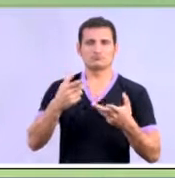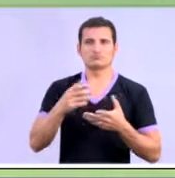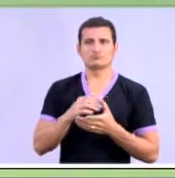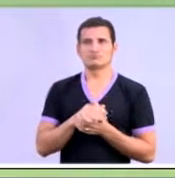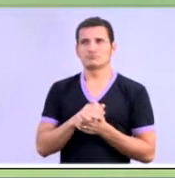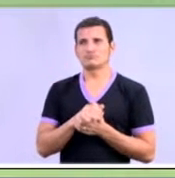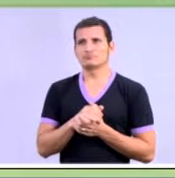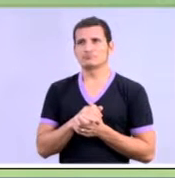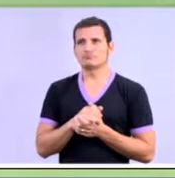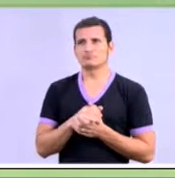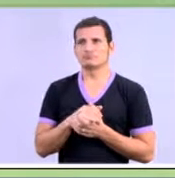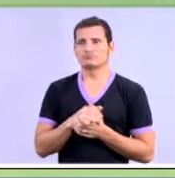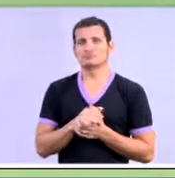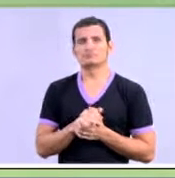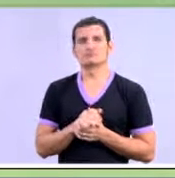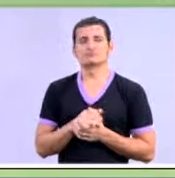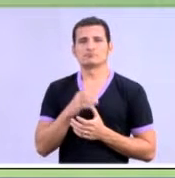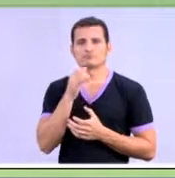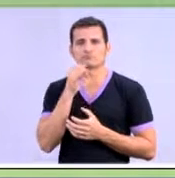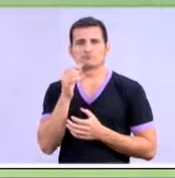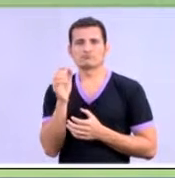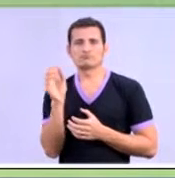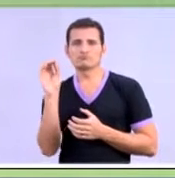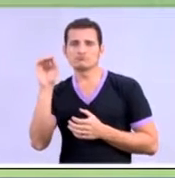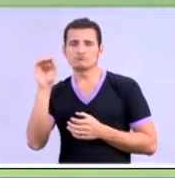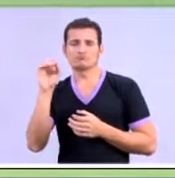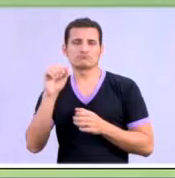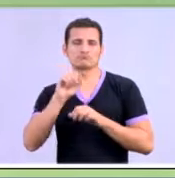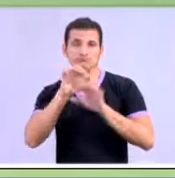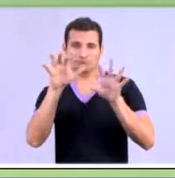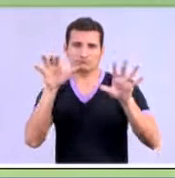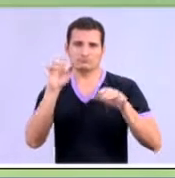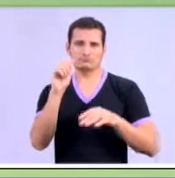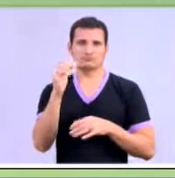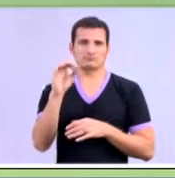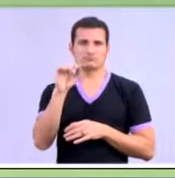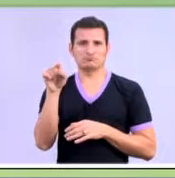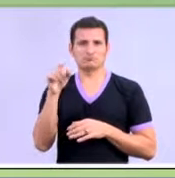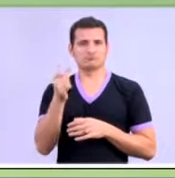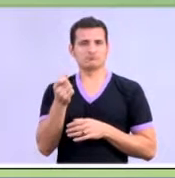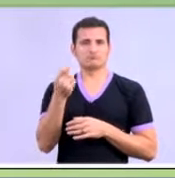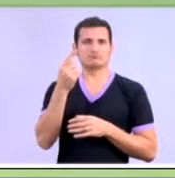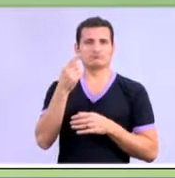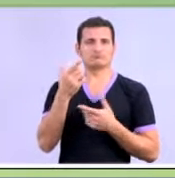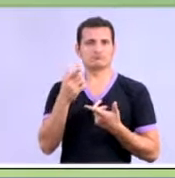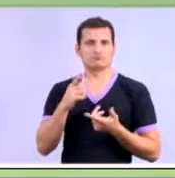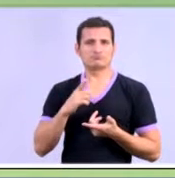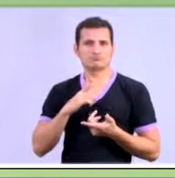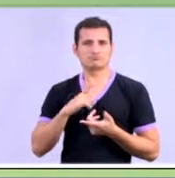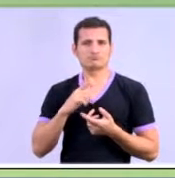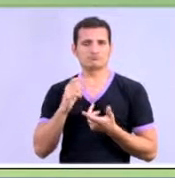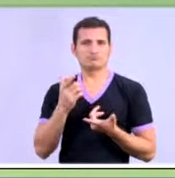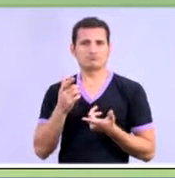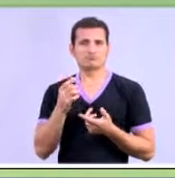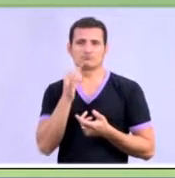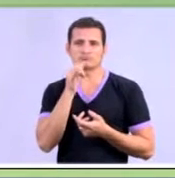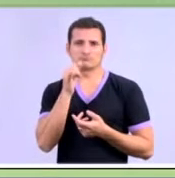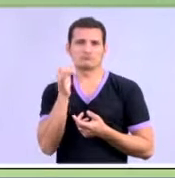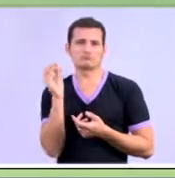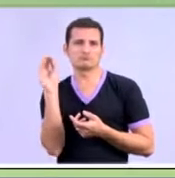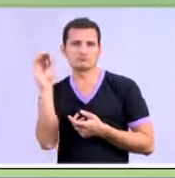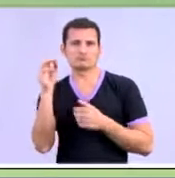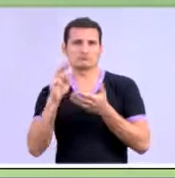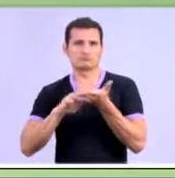definir muito, não deixa claro muito bem a ação, fica estranho, né? A gente pode usar método sem definir um verbo como uma ação,